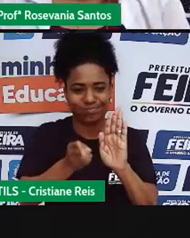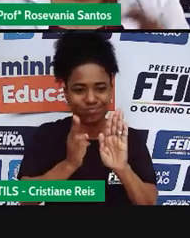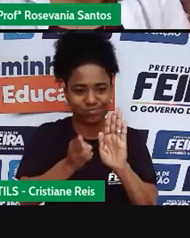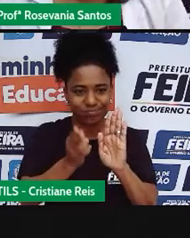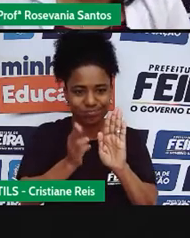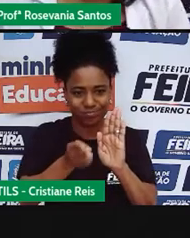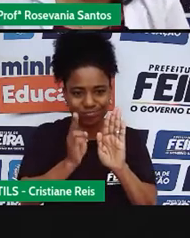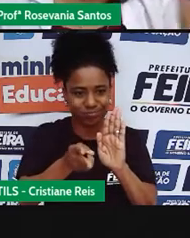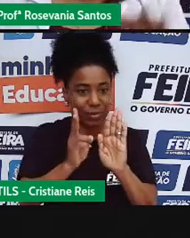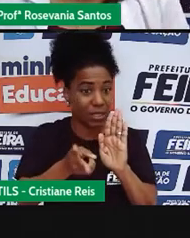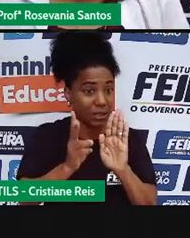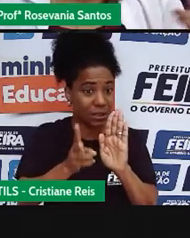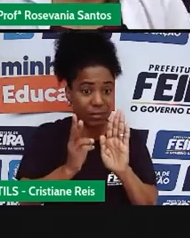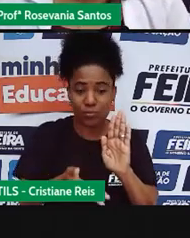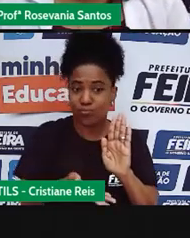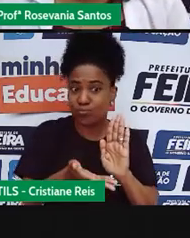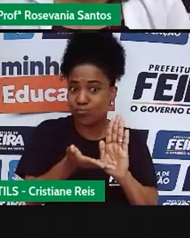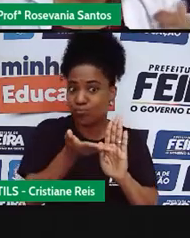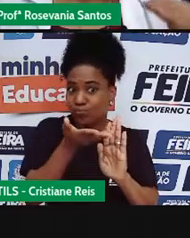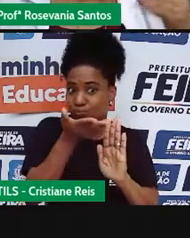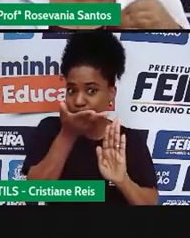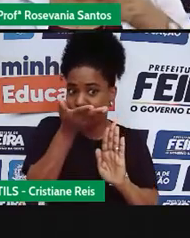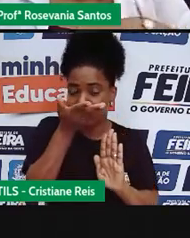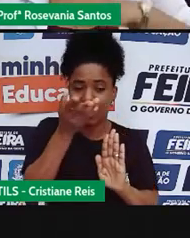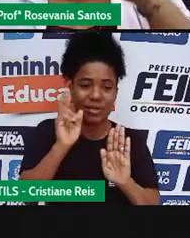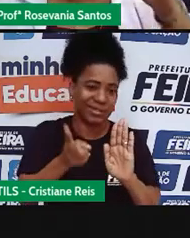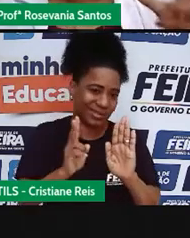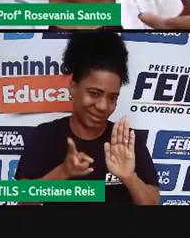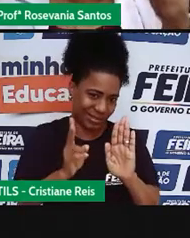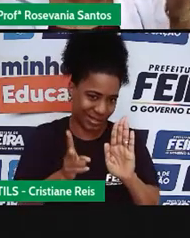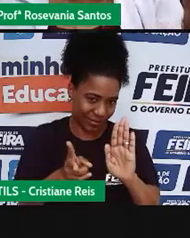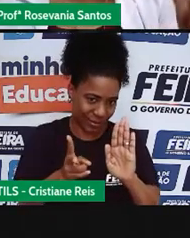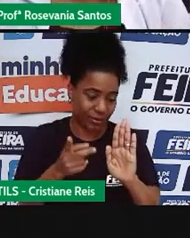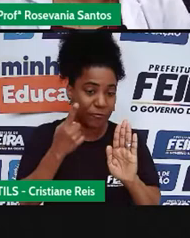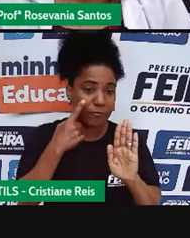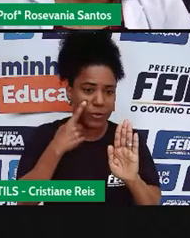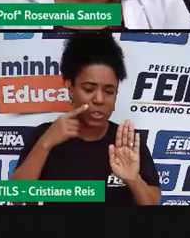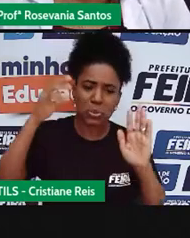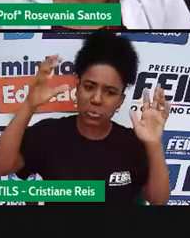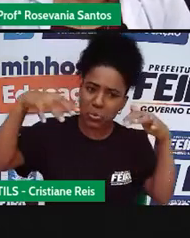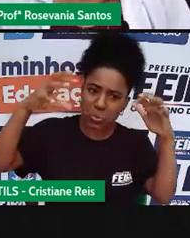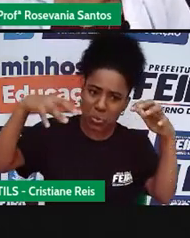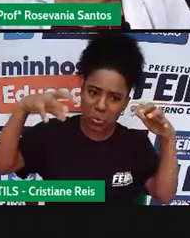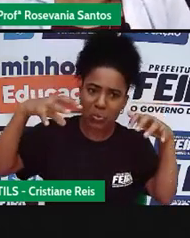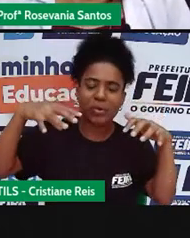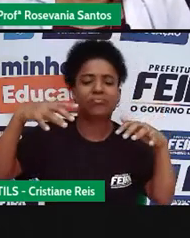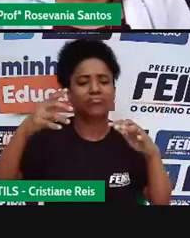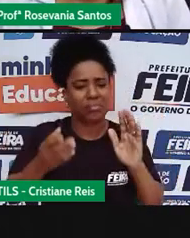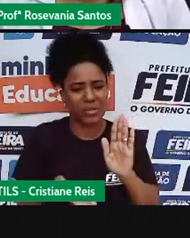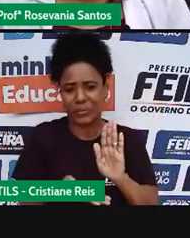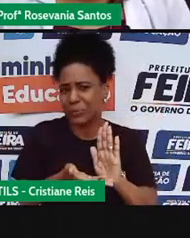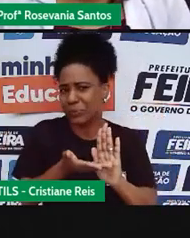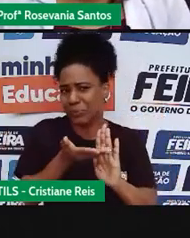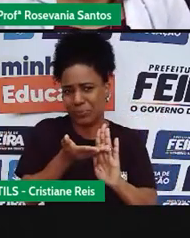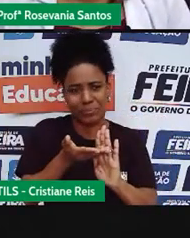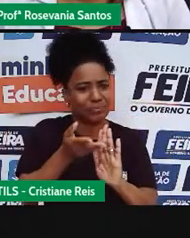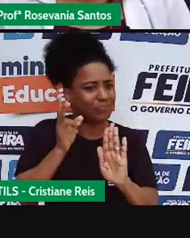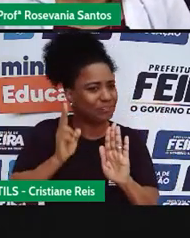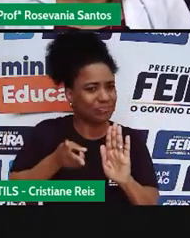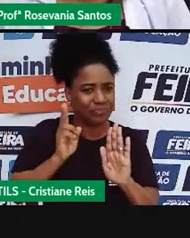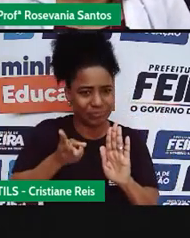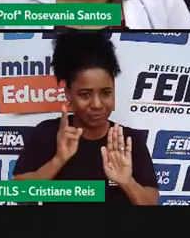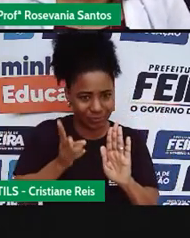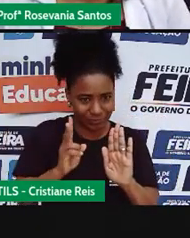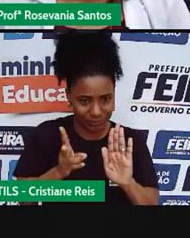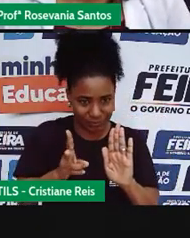elevadas, independente de qual período esteja. A gente vai avaliar mesmo a quantidade de chuva que vai ter aí. Outra característica aqui também, né,